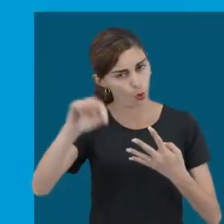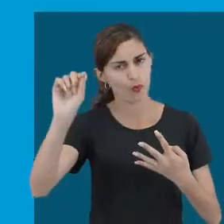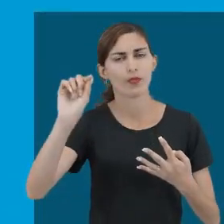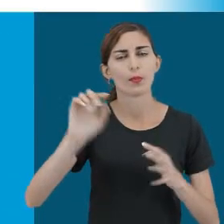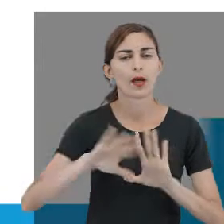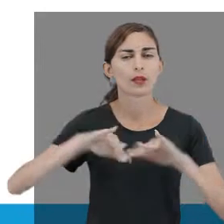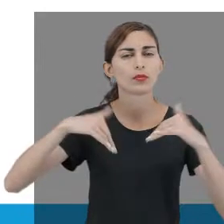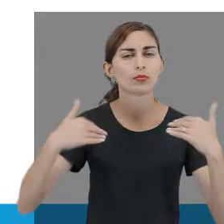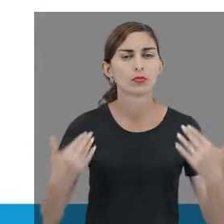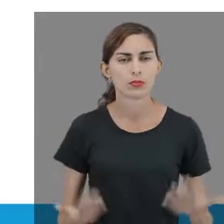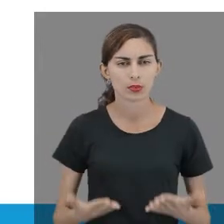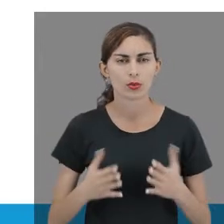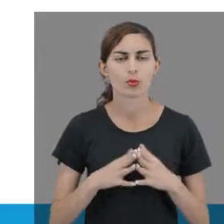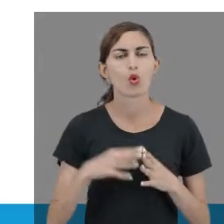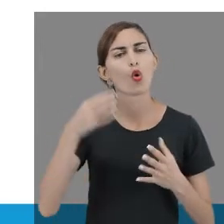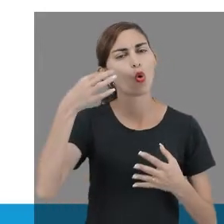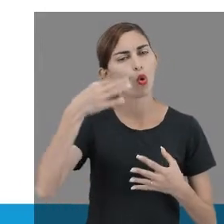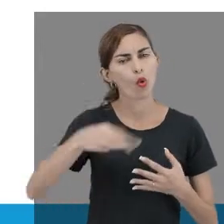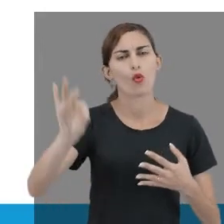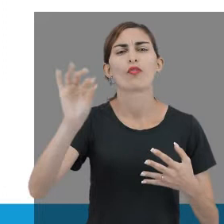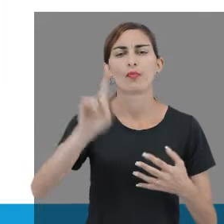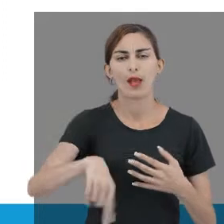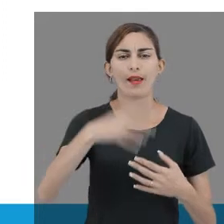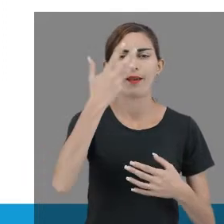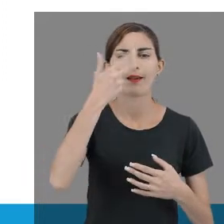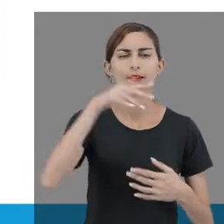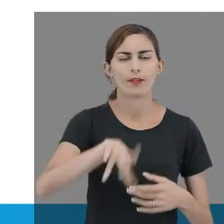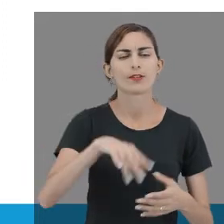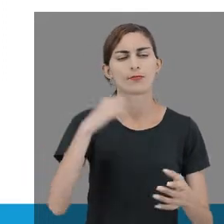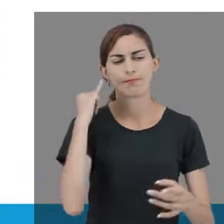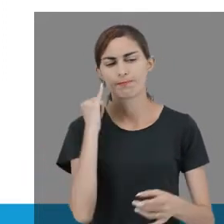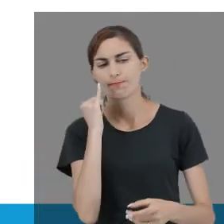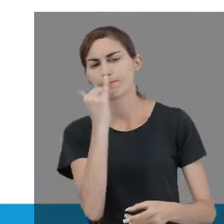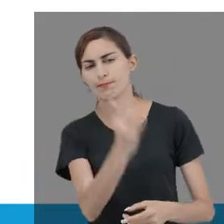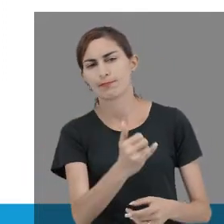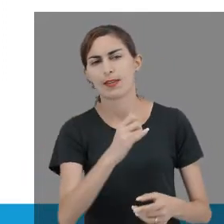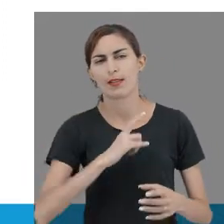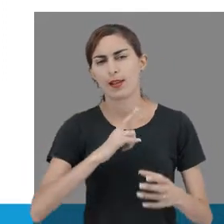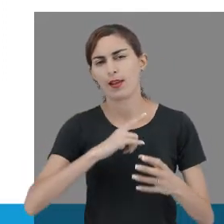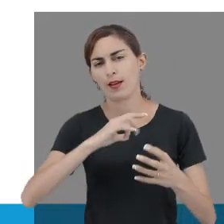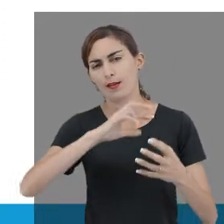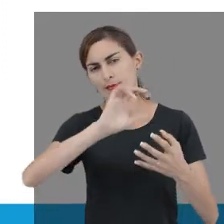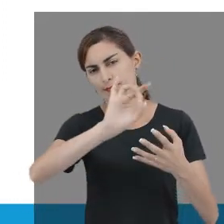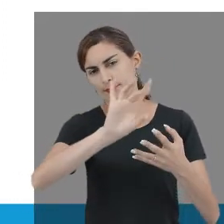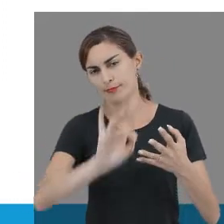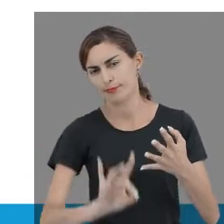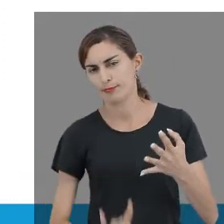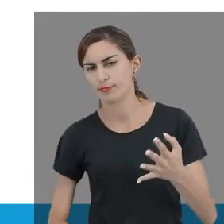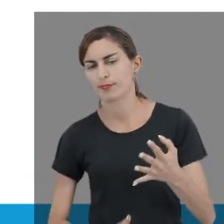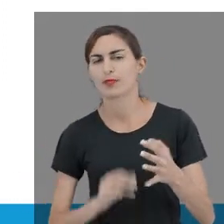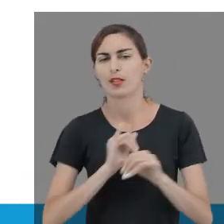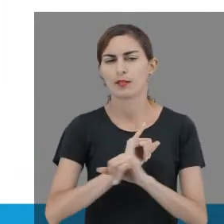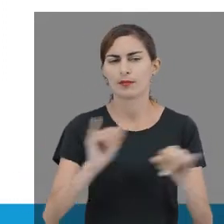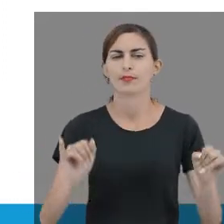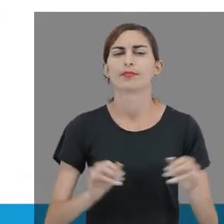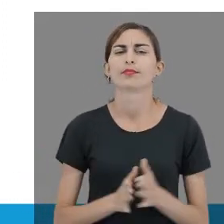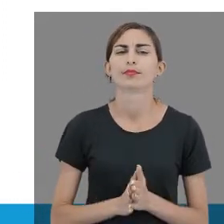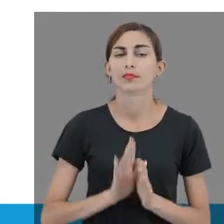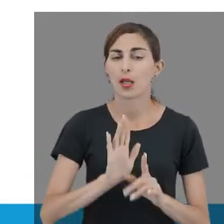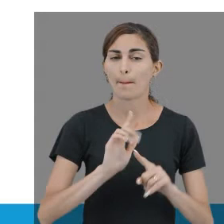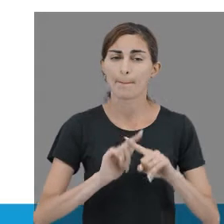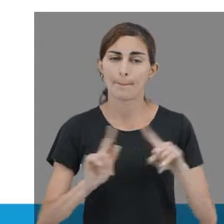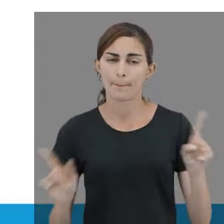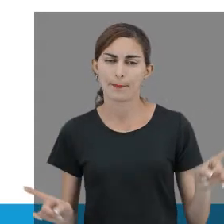eles. Confirmado. Então, confirmado é aquela criança que foi notificada, atendeu aqueles critérios que a gente falou agora